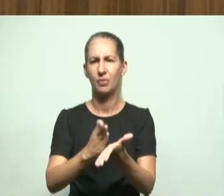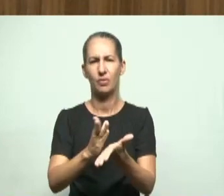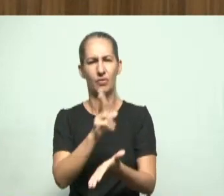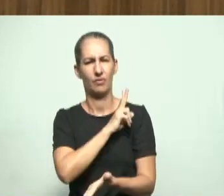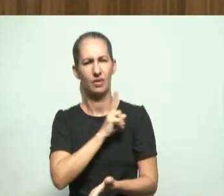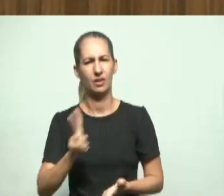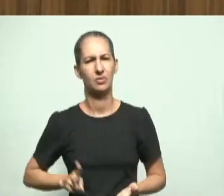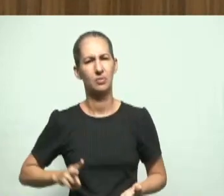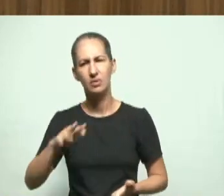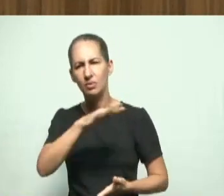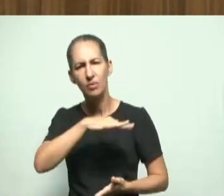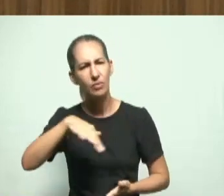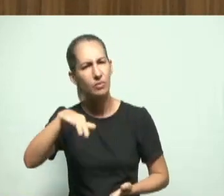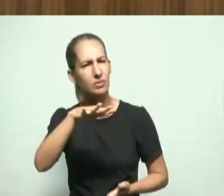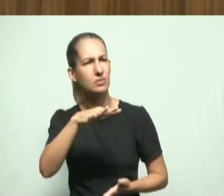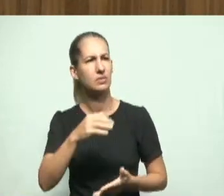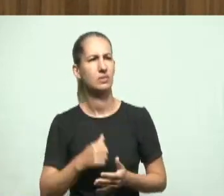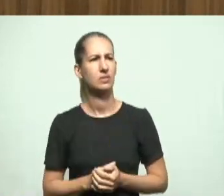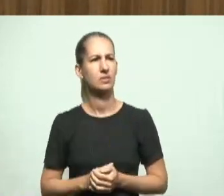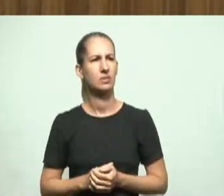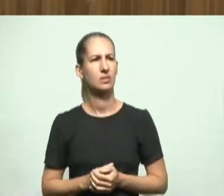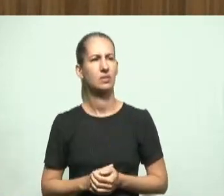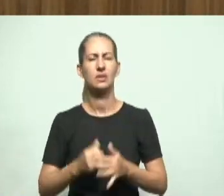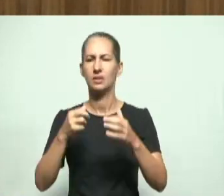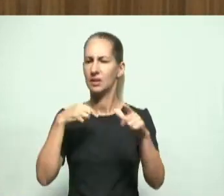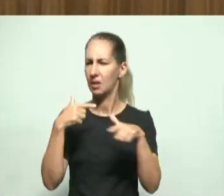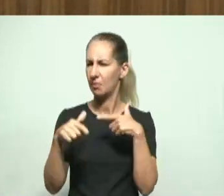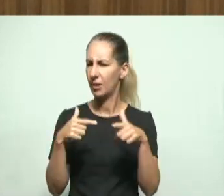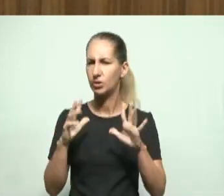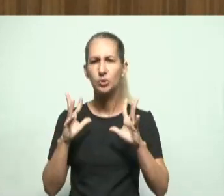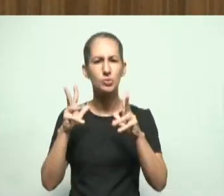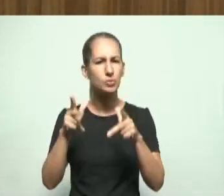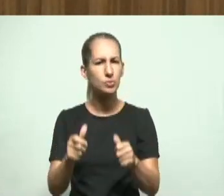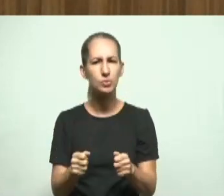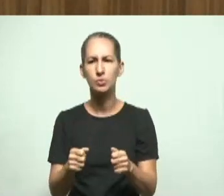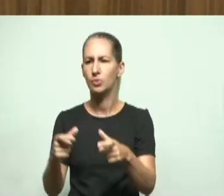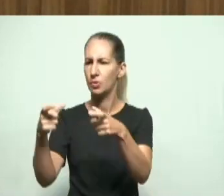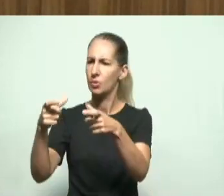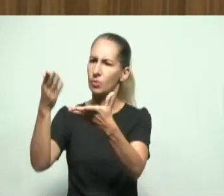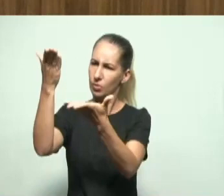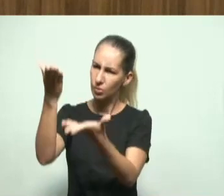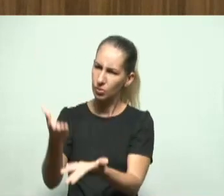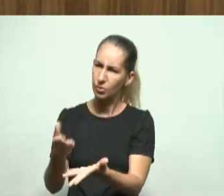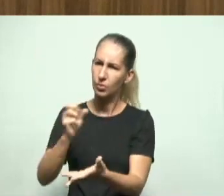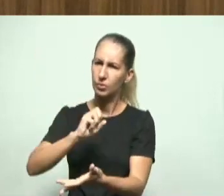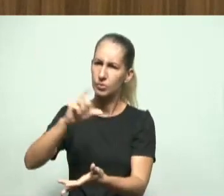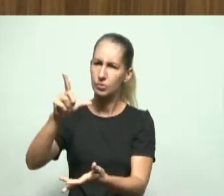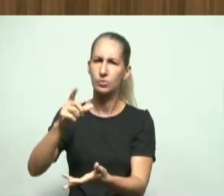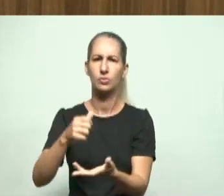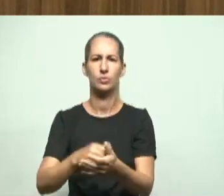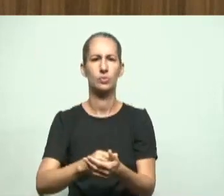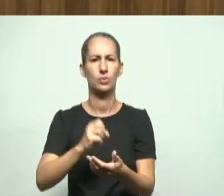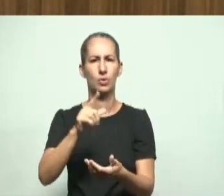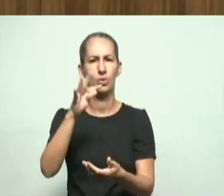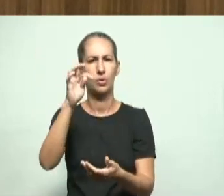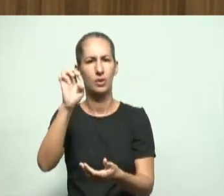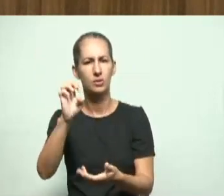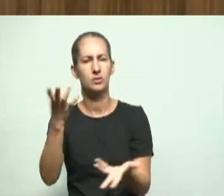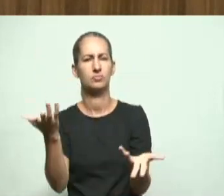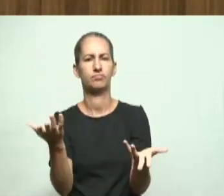vereadores. Todos vereadores têm serviço prestado em todas as regiões. O senhor tem Zona Sul, Zona Leste, Zona Oeste,